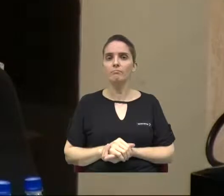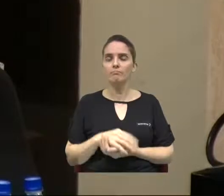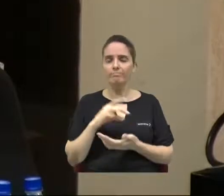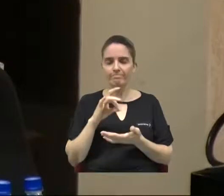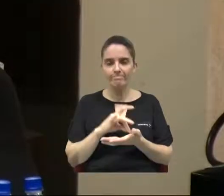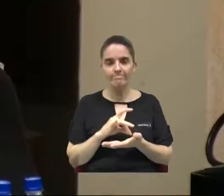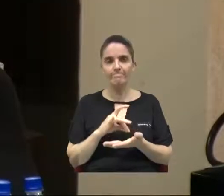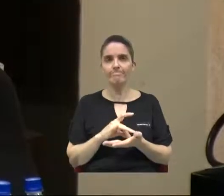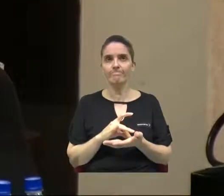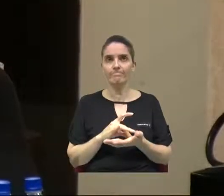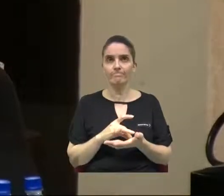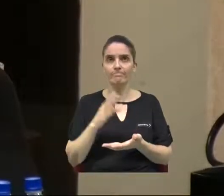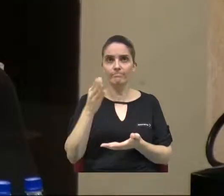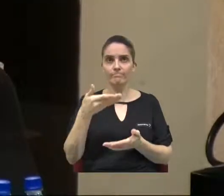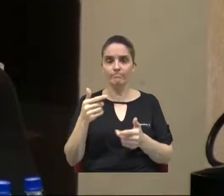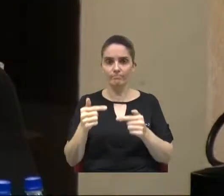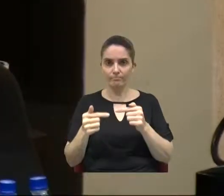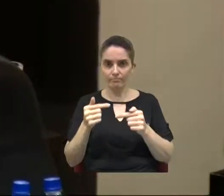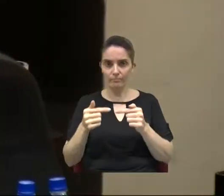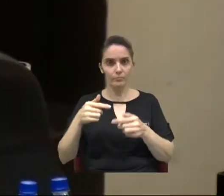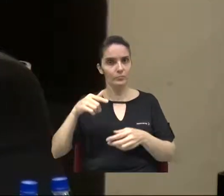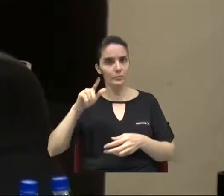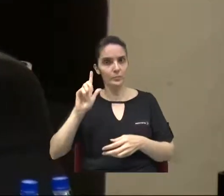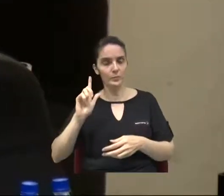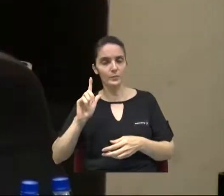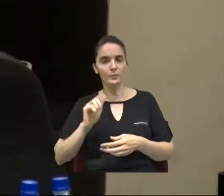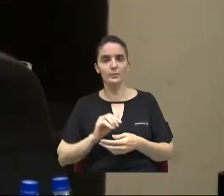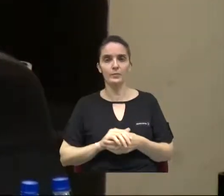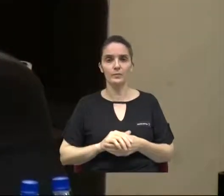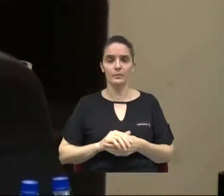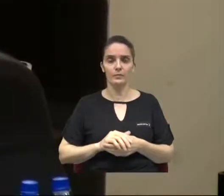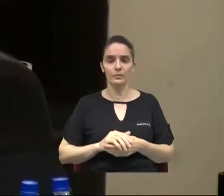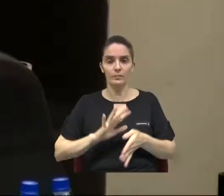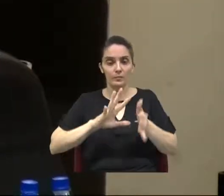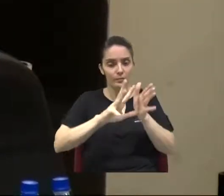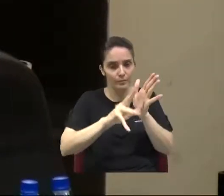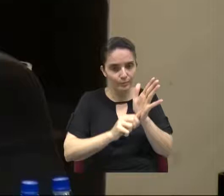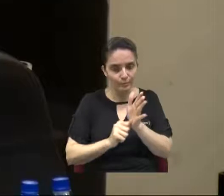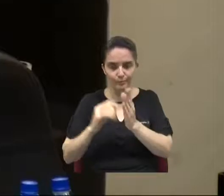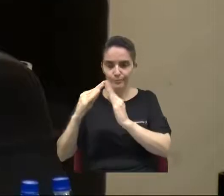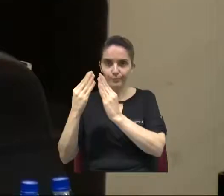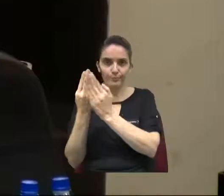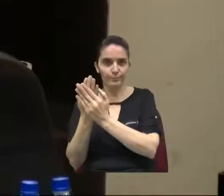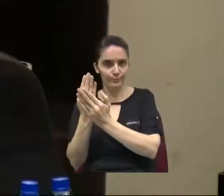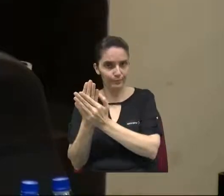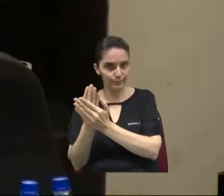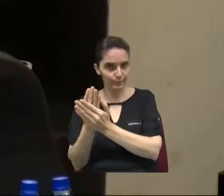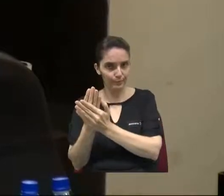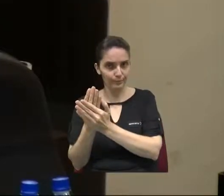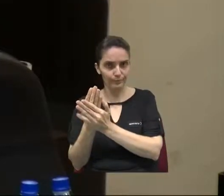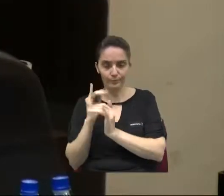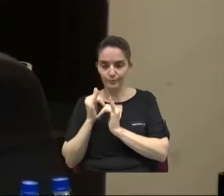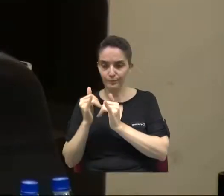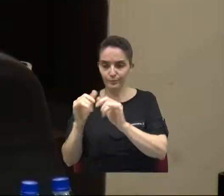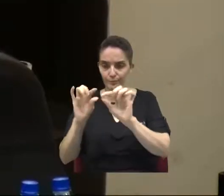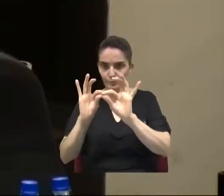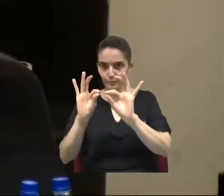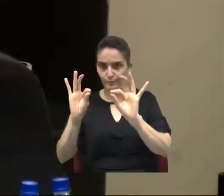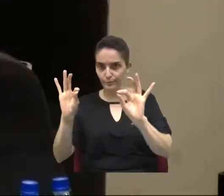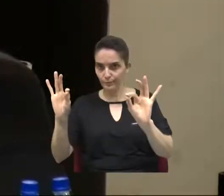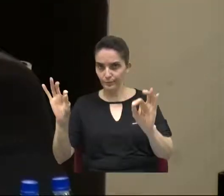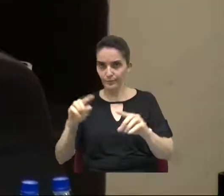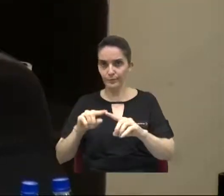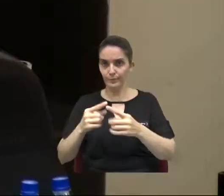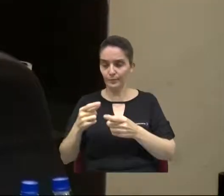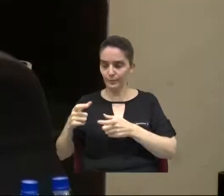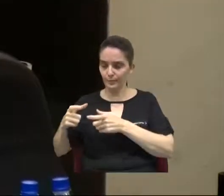Vereadora, já foi discutido antes sobre os furtos nas escolas e realmente aquela região lá nossa, da